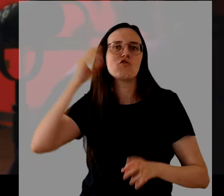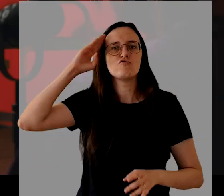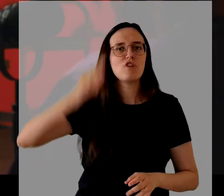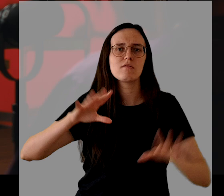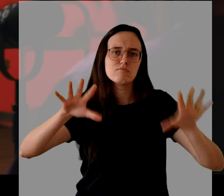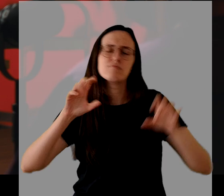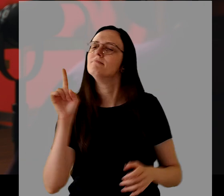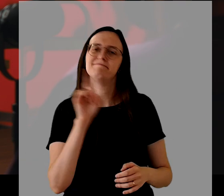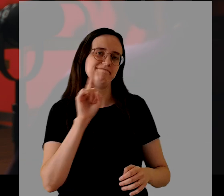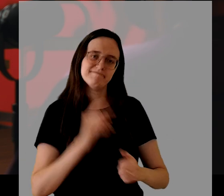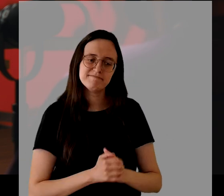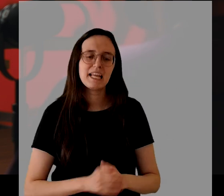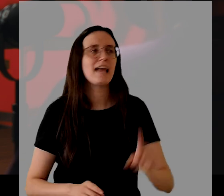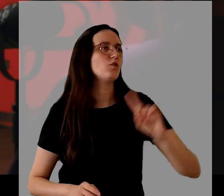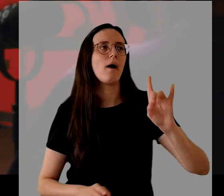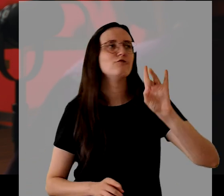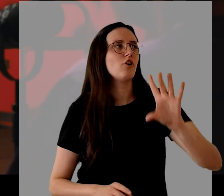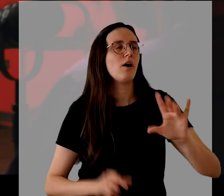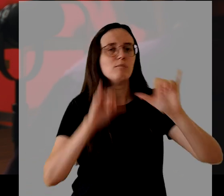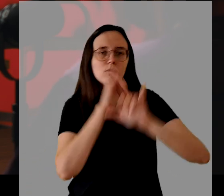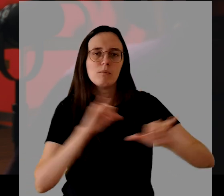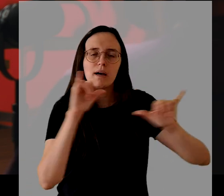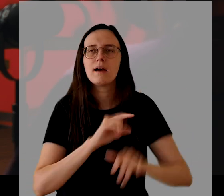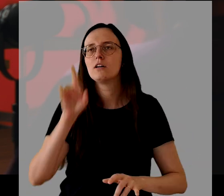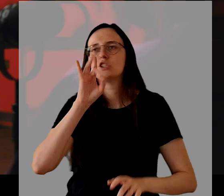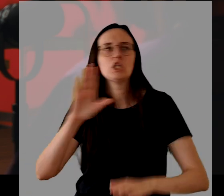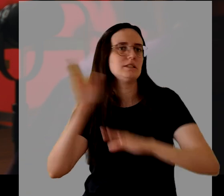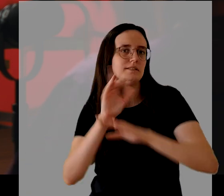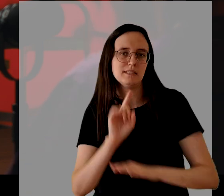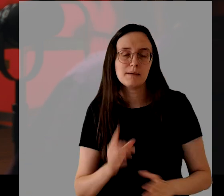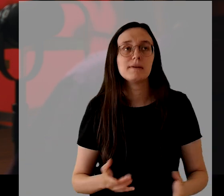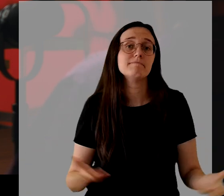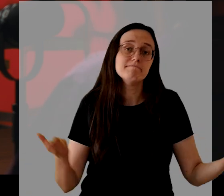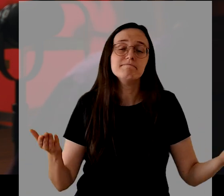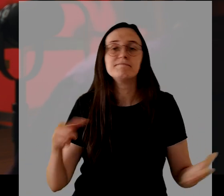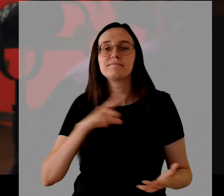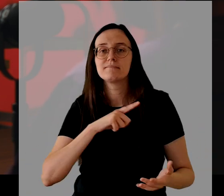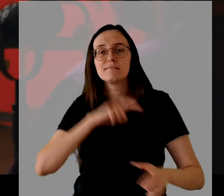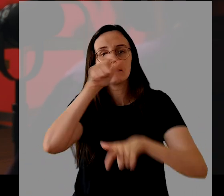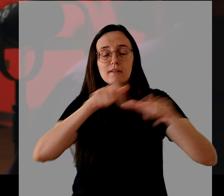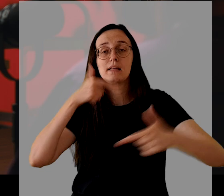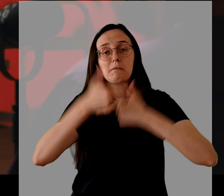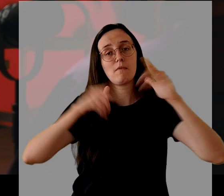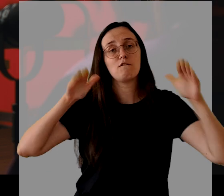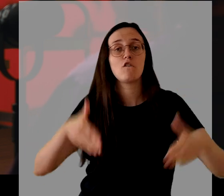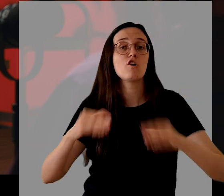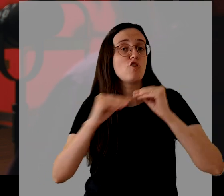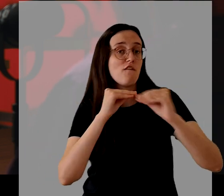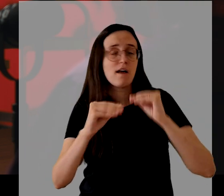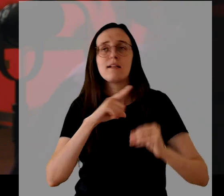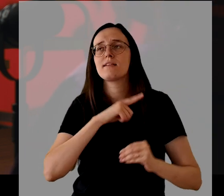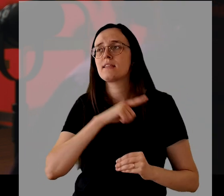direto. Não é só a publicidade, não é só o cinema. Então... tem a galera também que trabalha com novela,